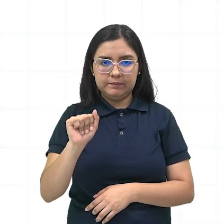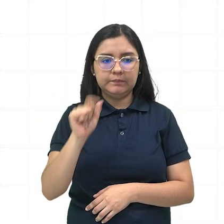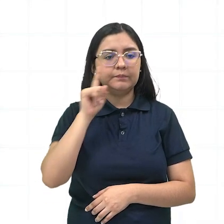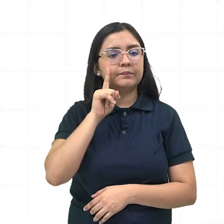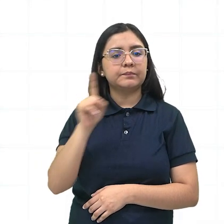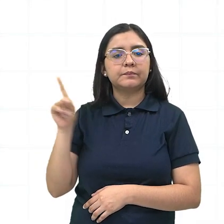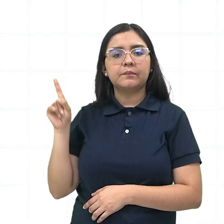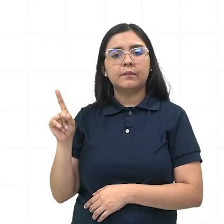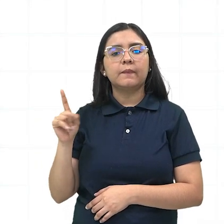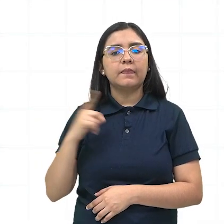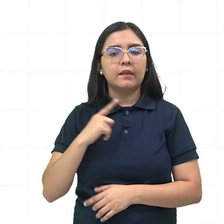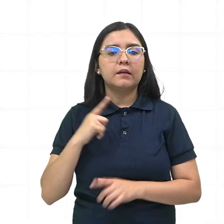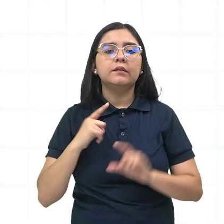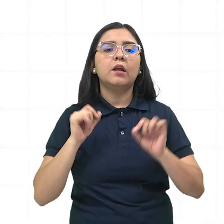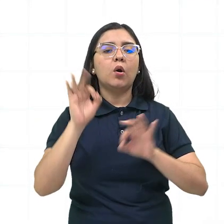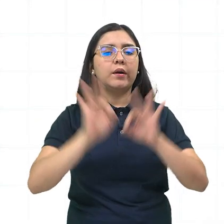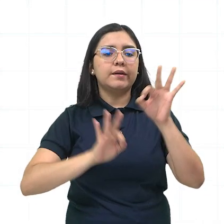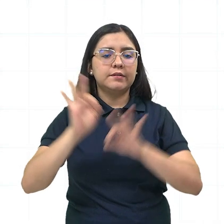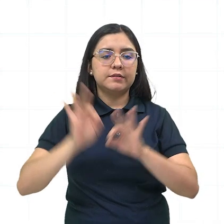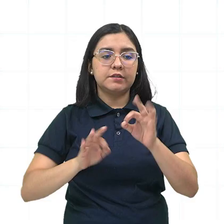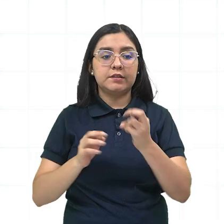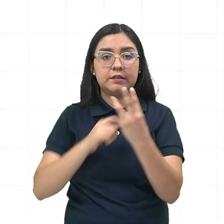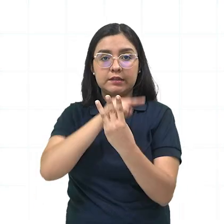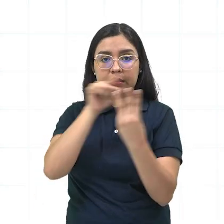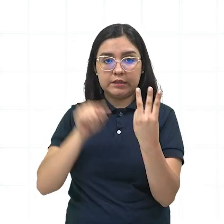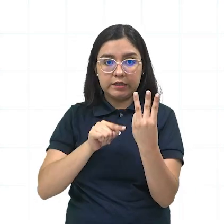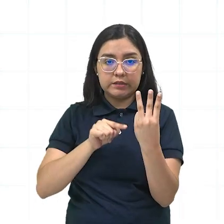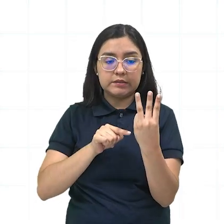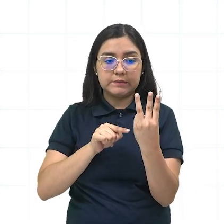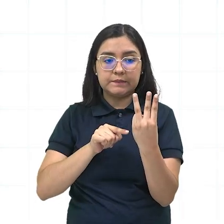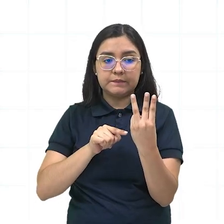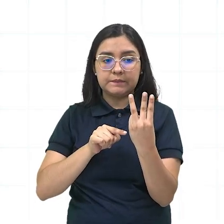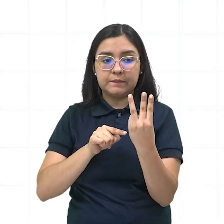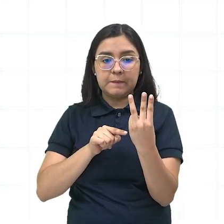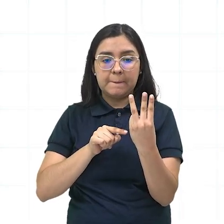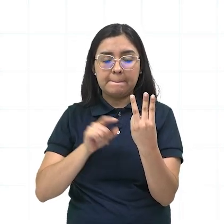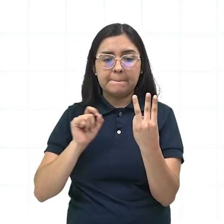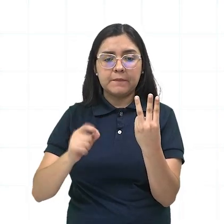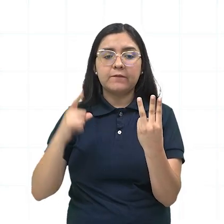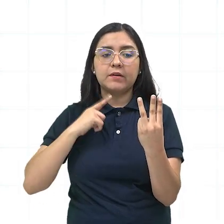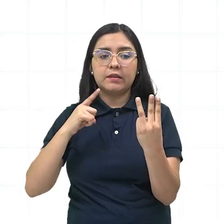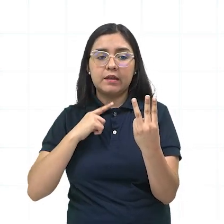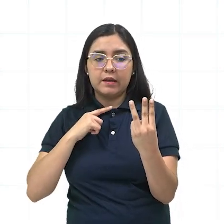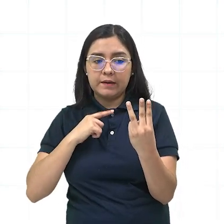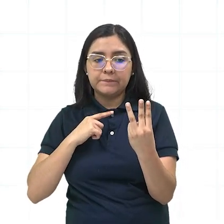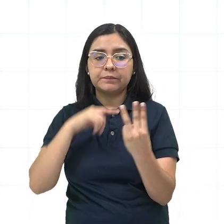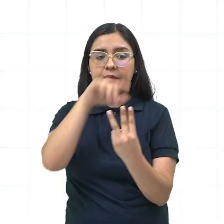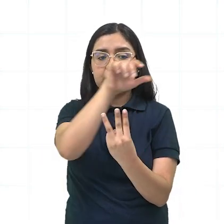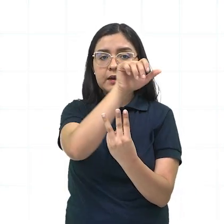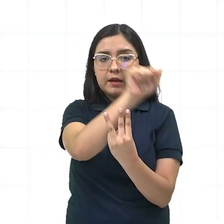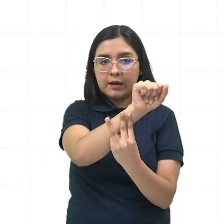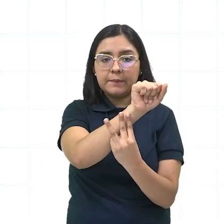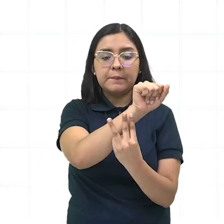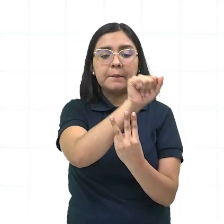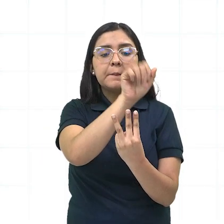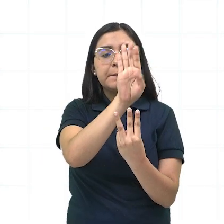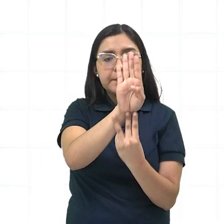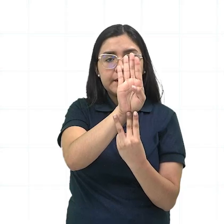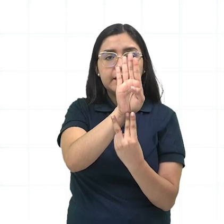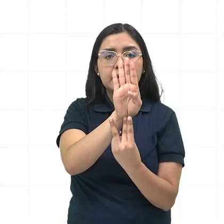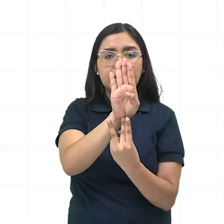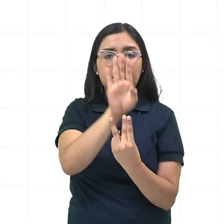Essa daqui, ela já vai ser dividida em 3 seções. Então, eu vou ter a parte A,